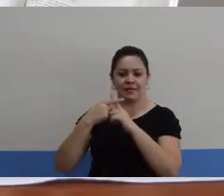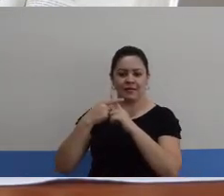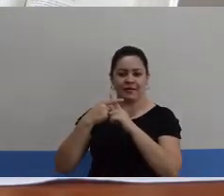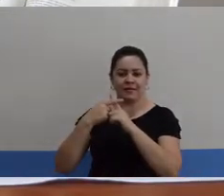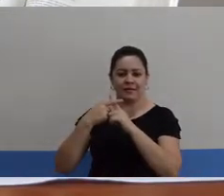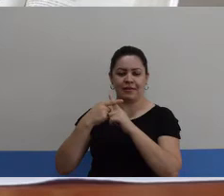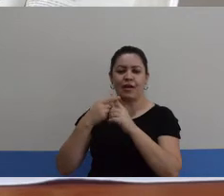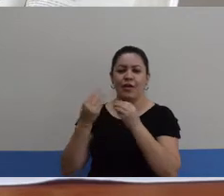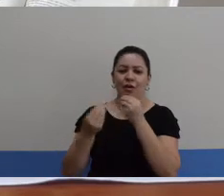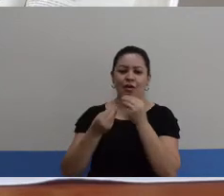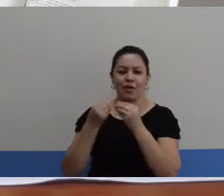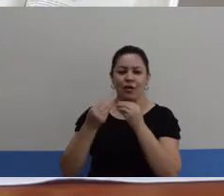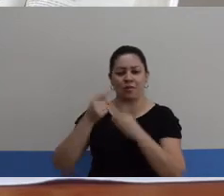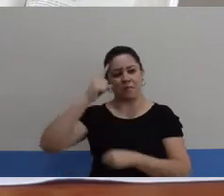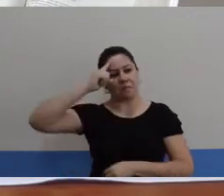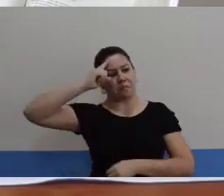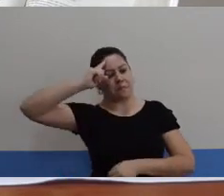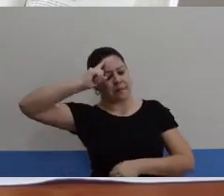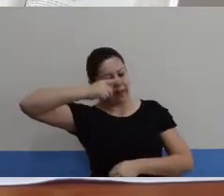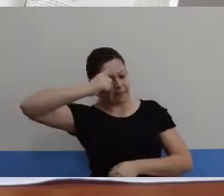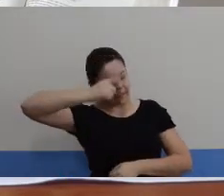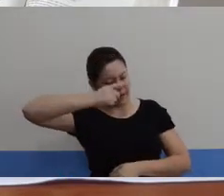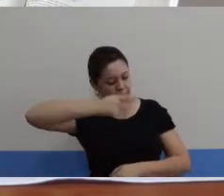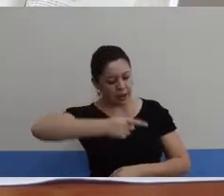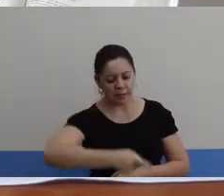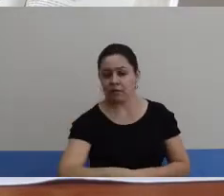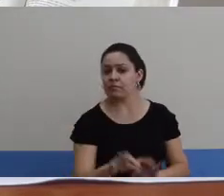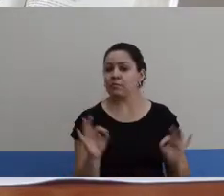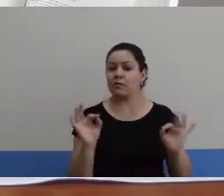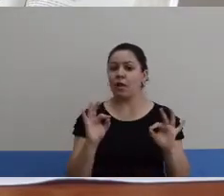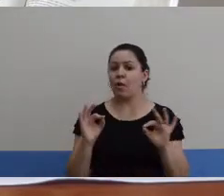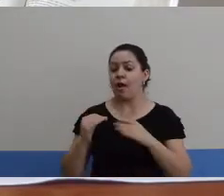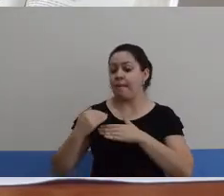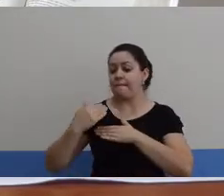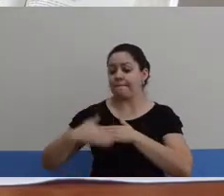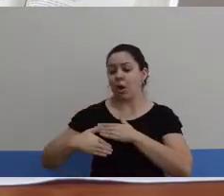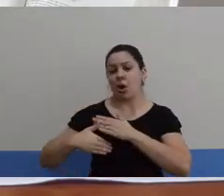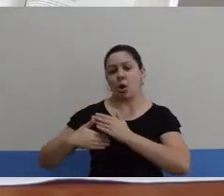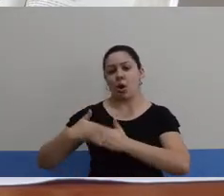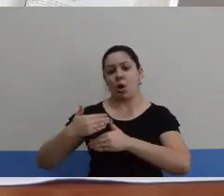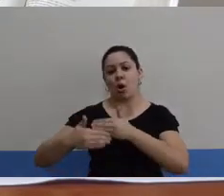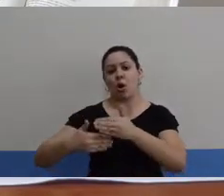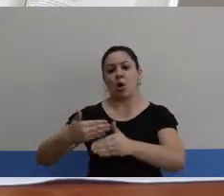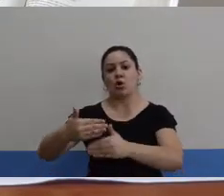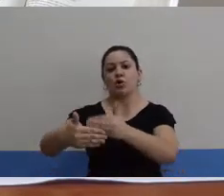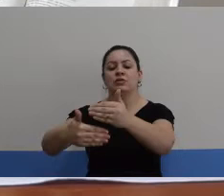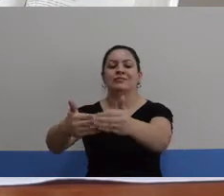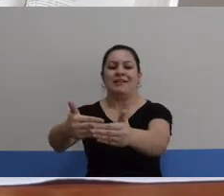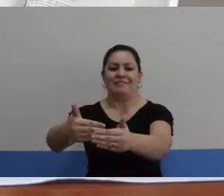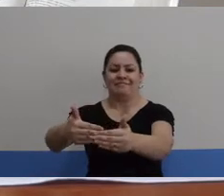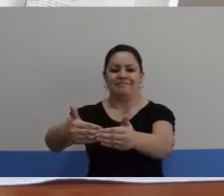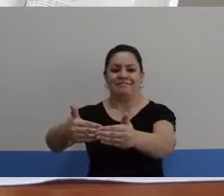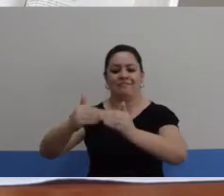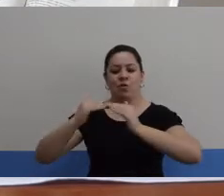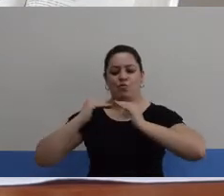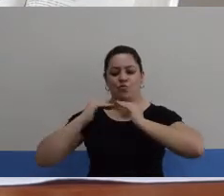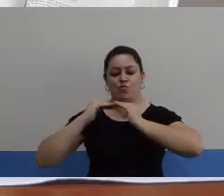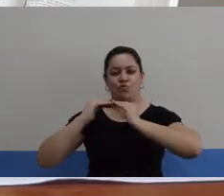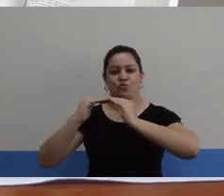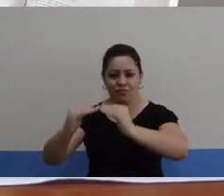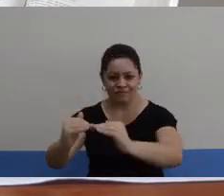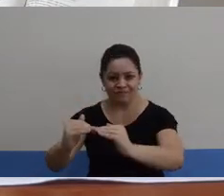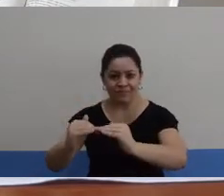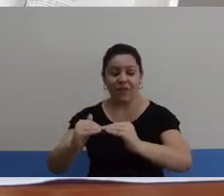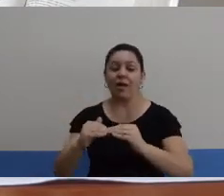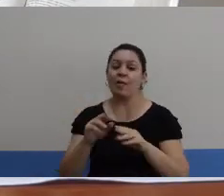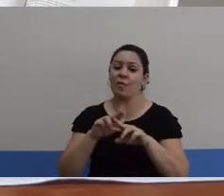ditado popular, mas um processo de caminhada da Igreja. Por isso, o sínodo,